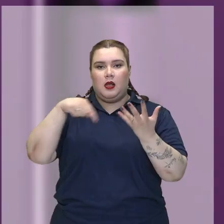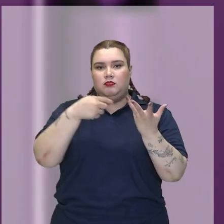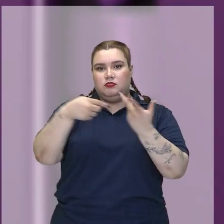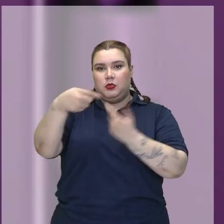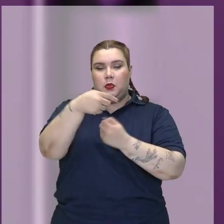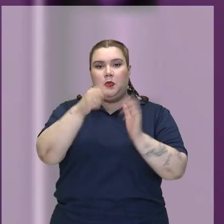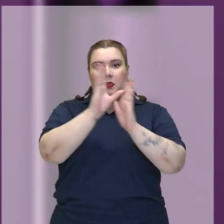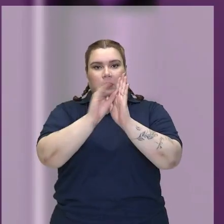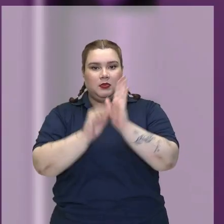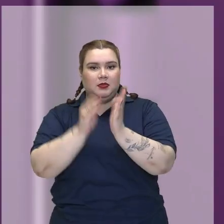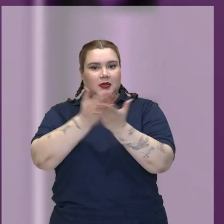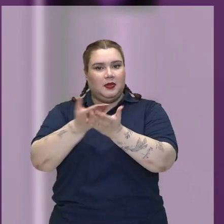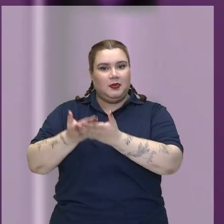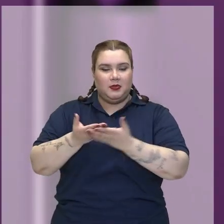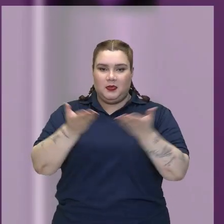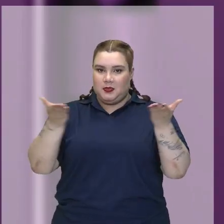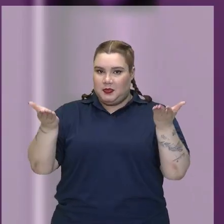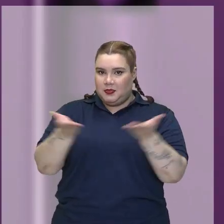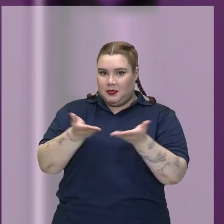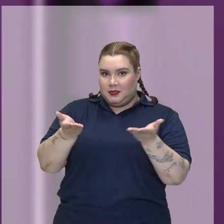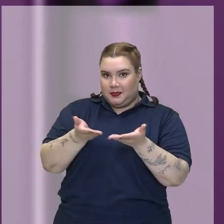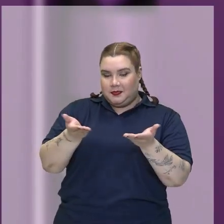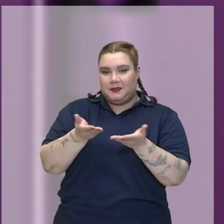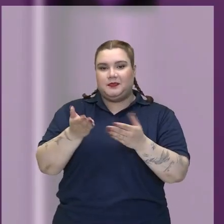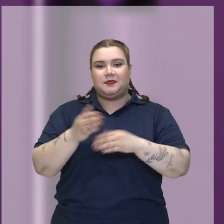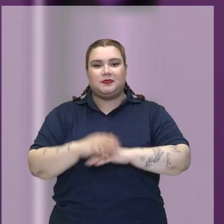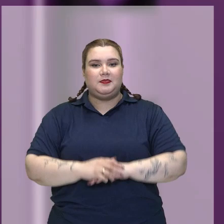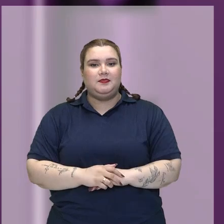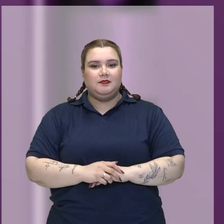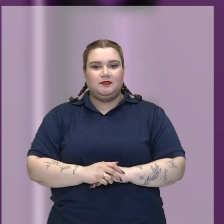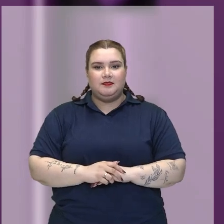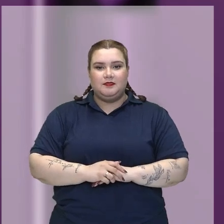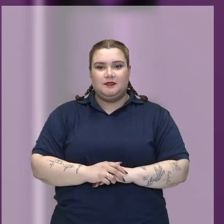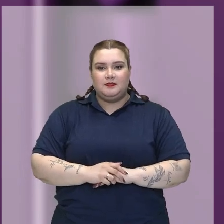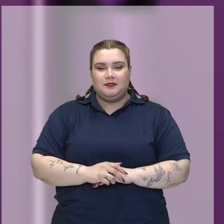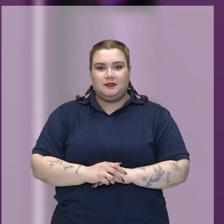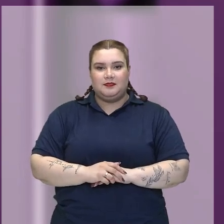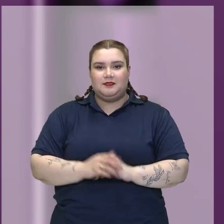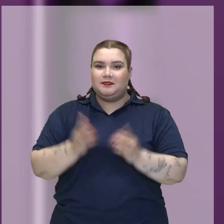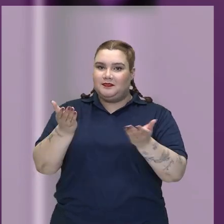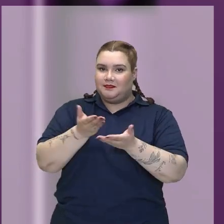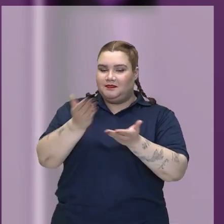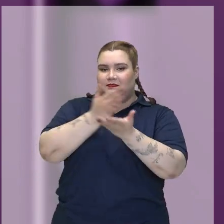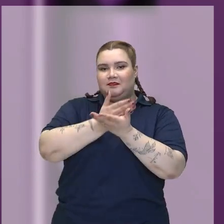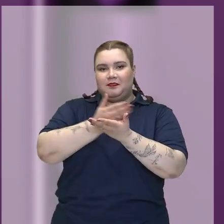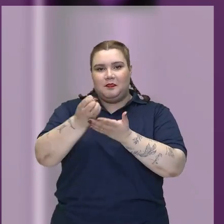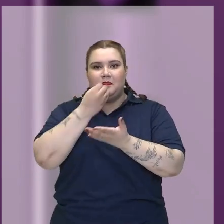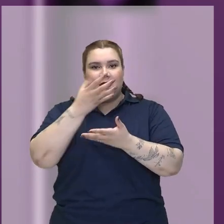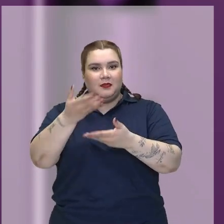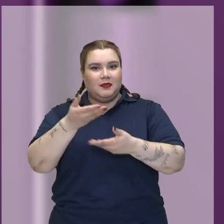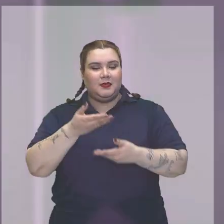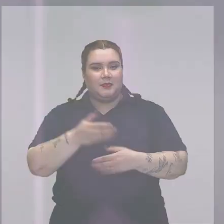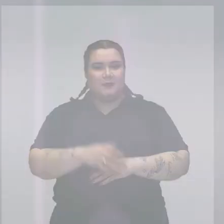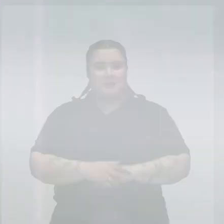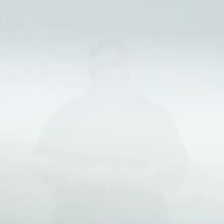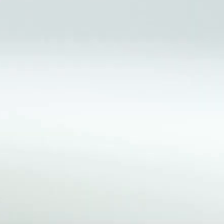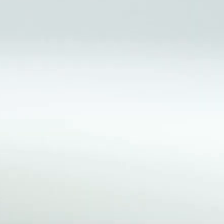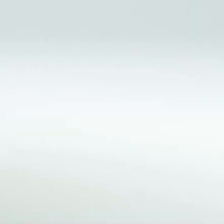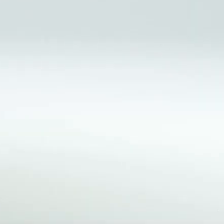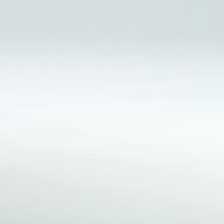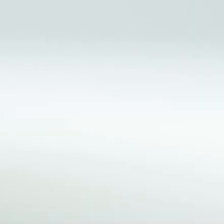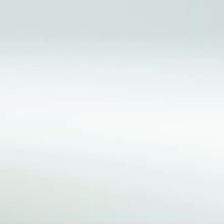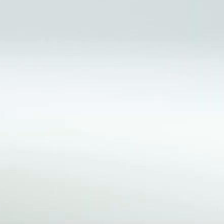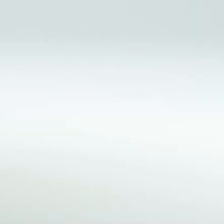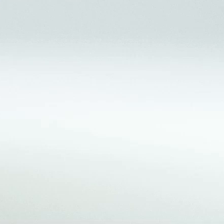esse é o nosso objeto de conhecimento aí da nossa primeira aula. Seja mais uma vez bem-vindo.